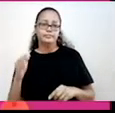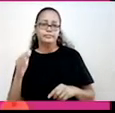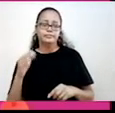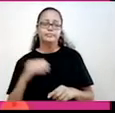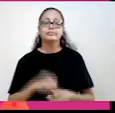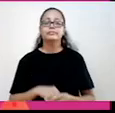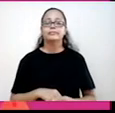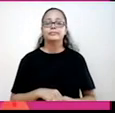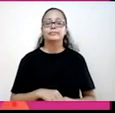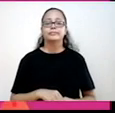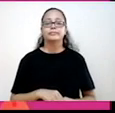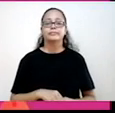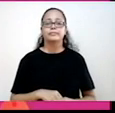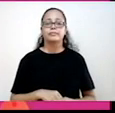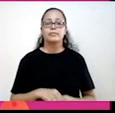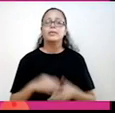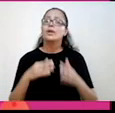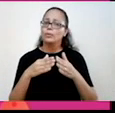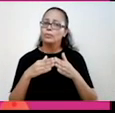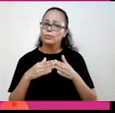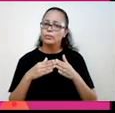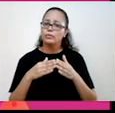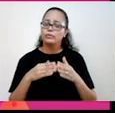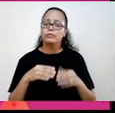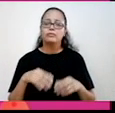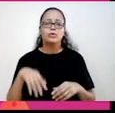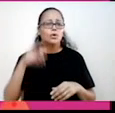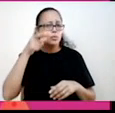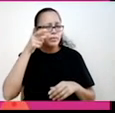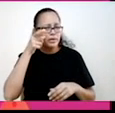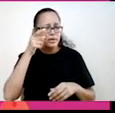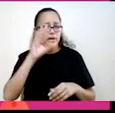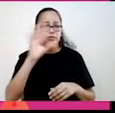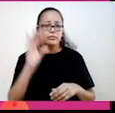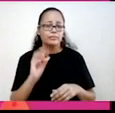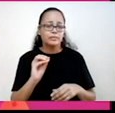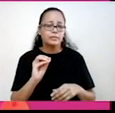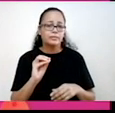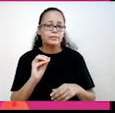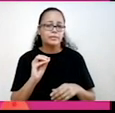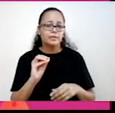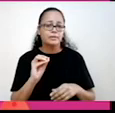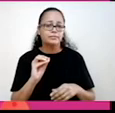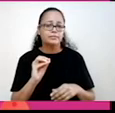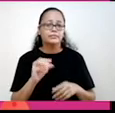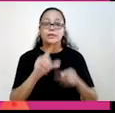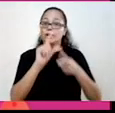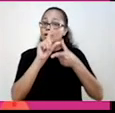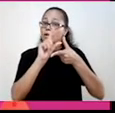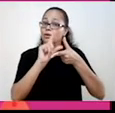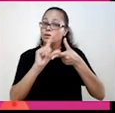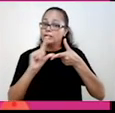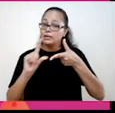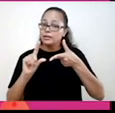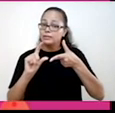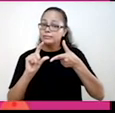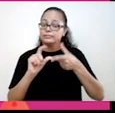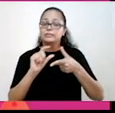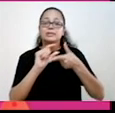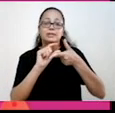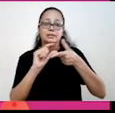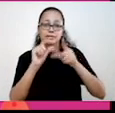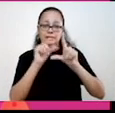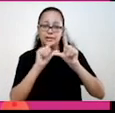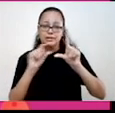Chile. Por favor, observem aqui comigo no mapa, acompanhem a seta. Olha só aqui, de acordo com a legenda, onde está esse